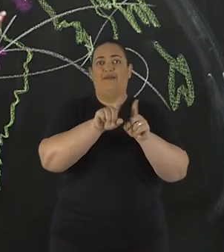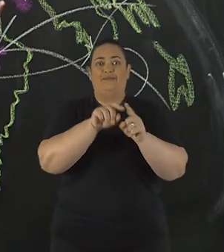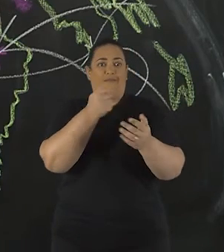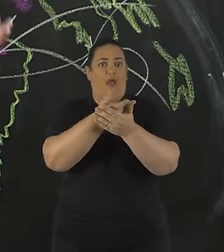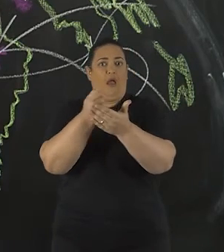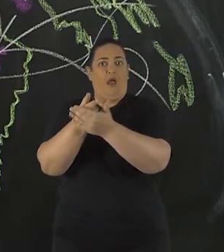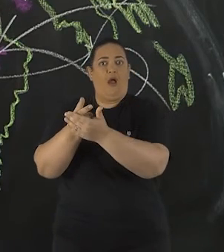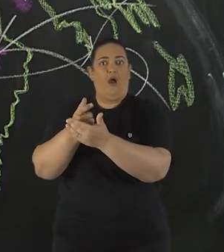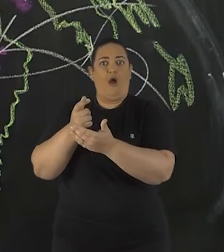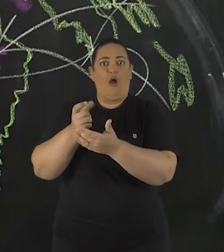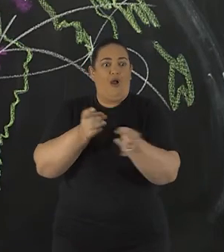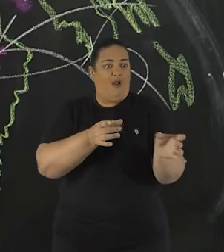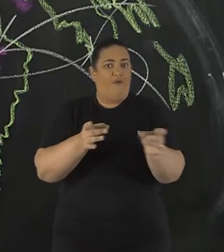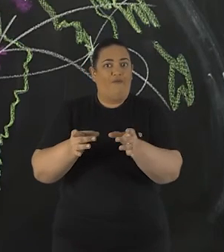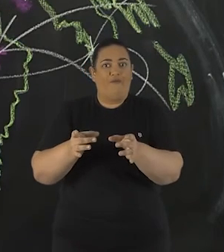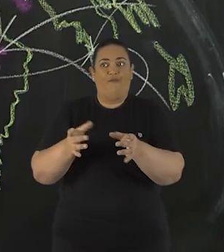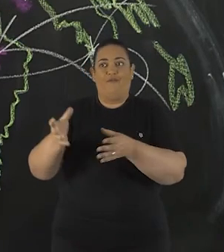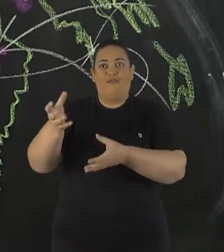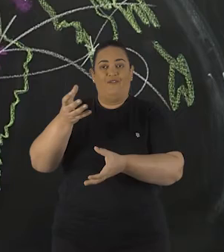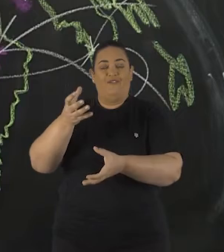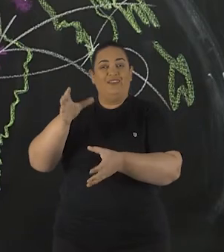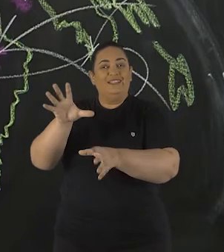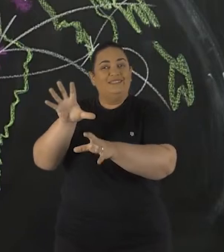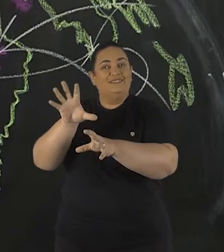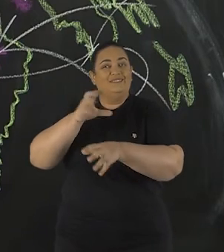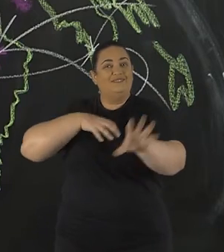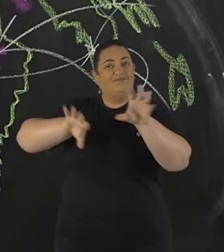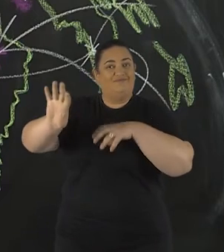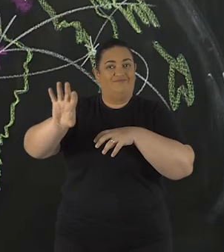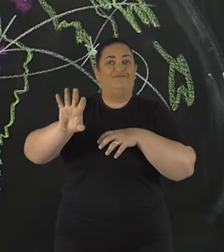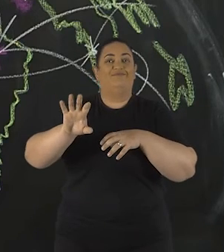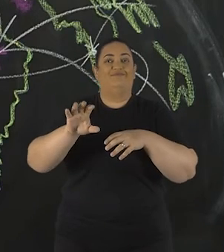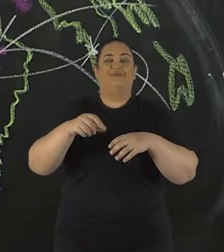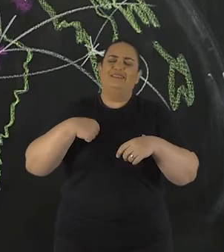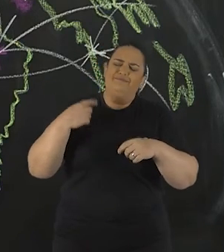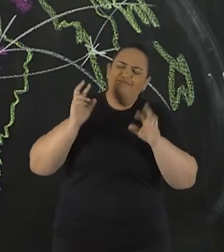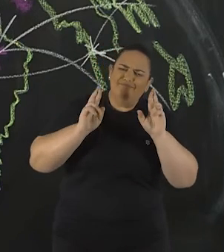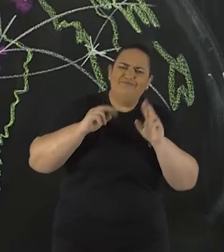basicamente a globalização é isso. E eu espero que você tenha entendido essa aula. Eu vou ficando por aqui